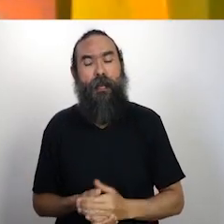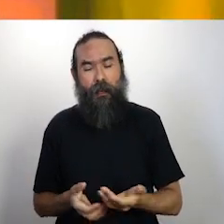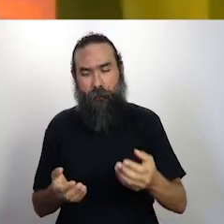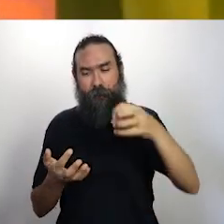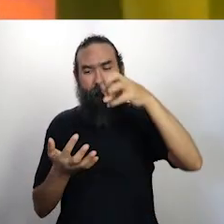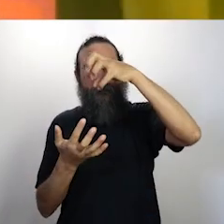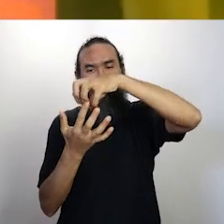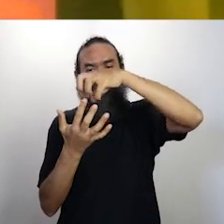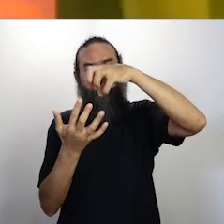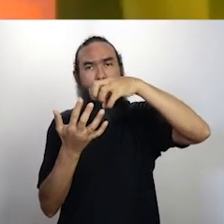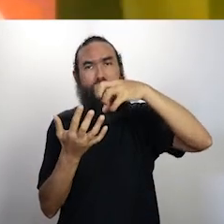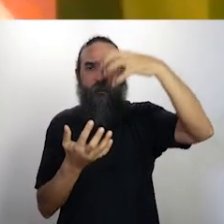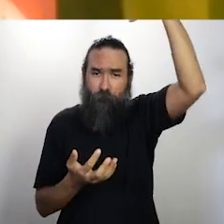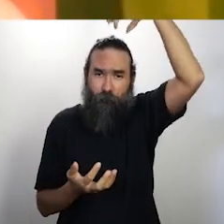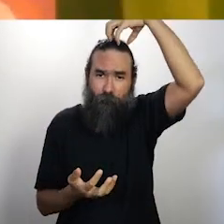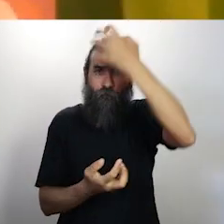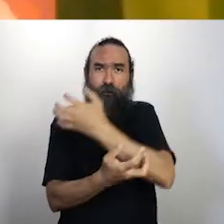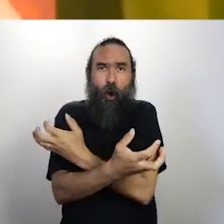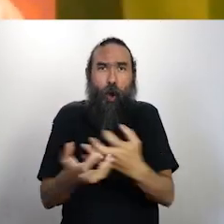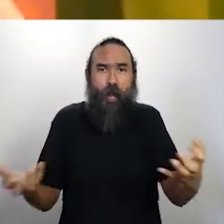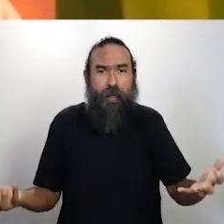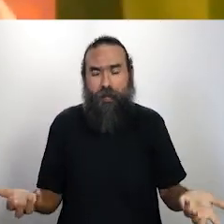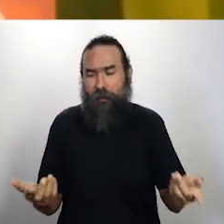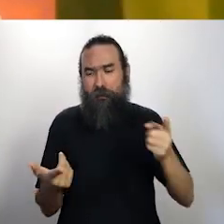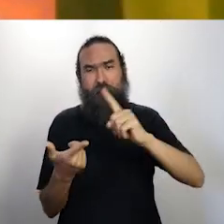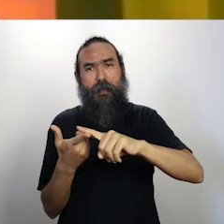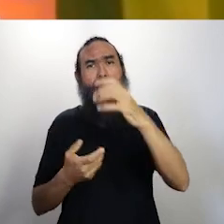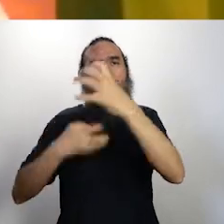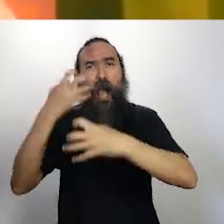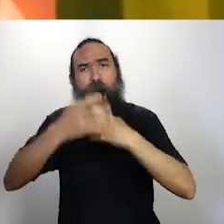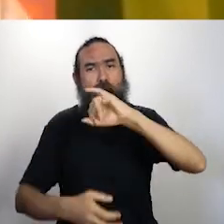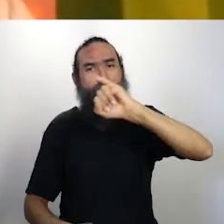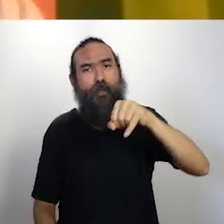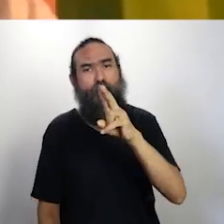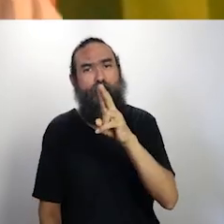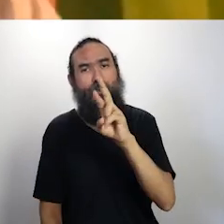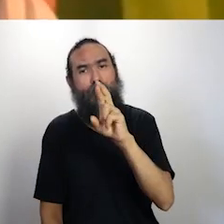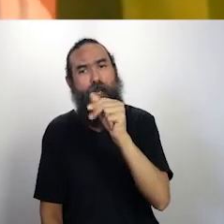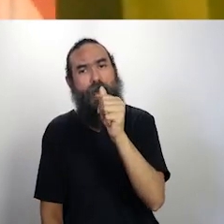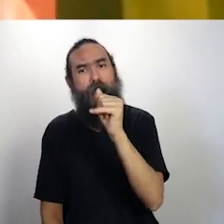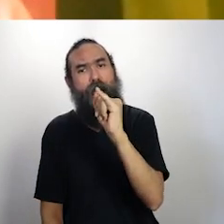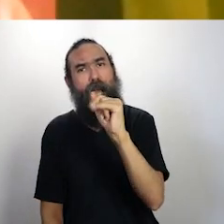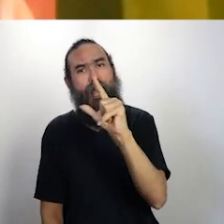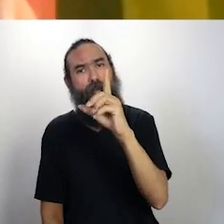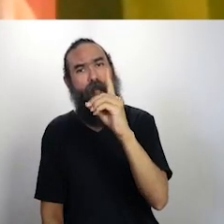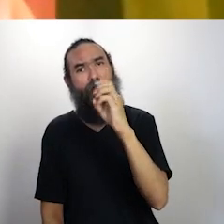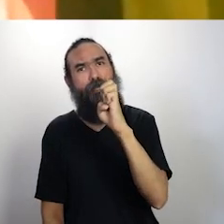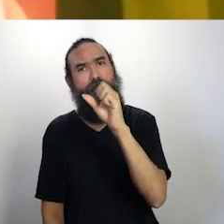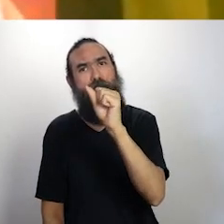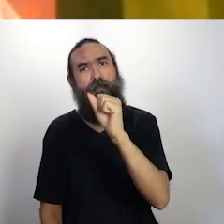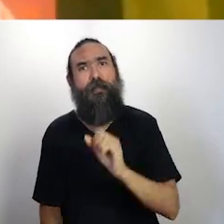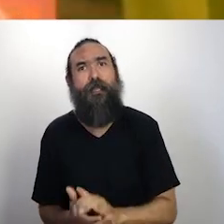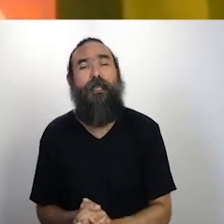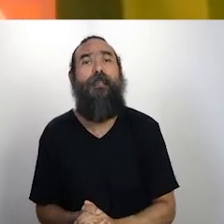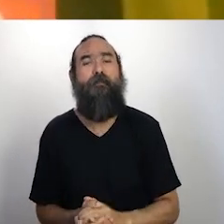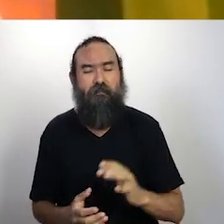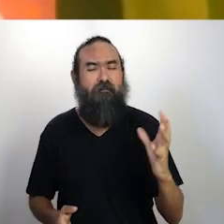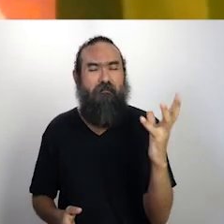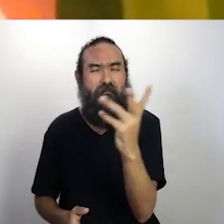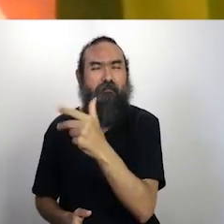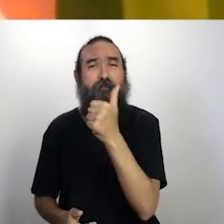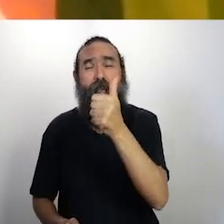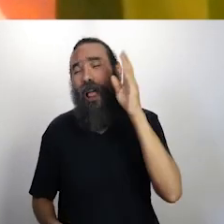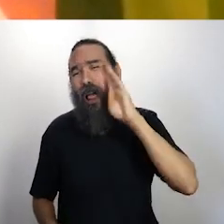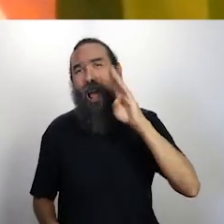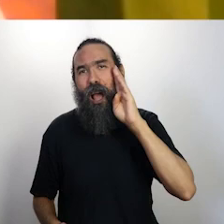as folias tem vários artistas o Uraildos da Cruz que vai tocar esse final de semana maravilhoso então assim muita coisa